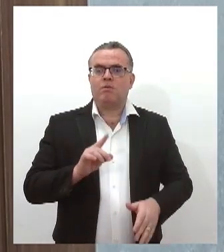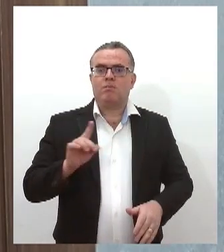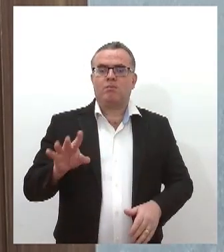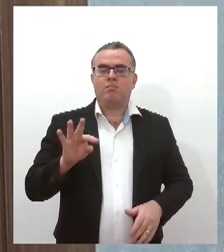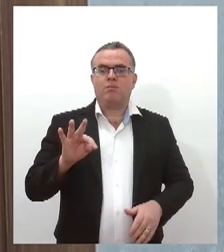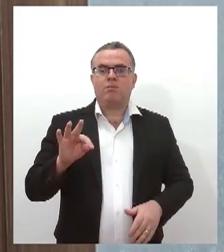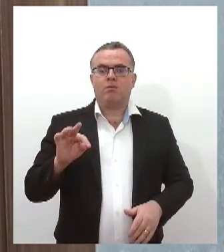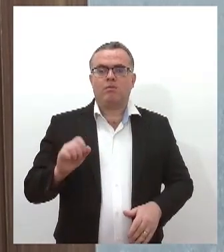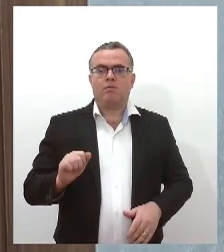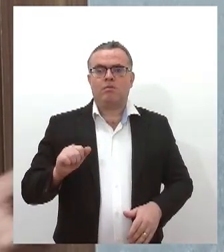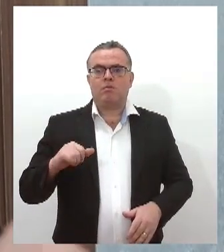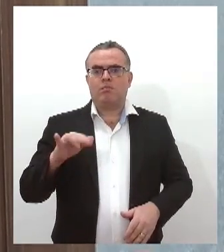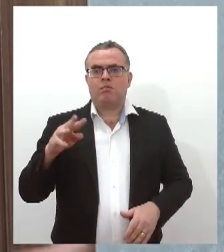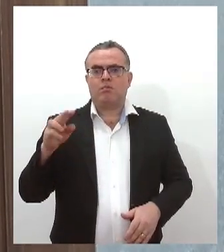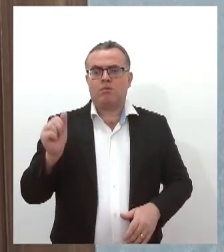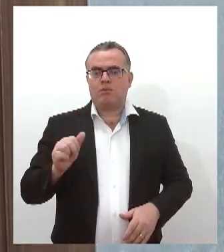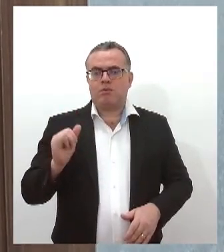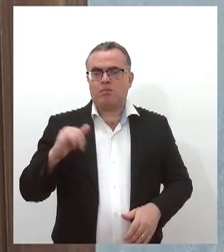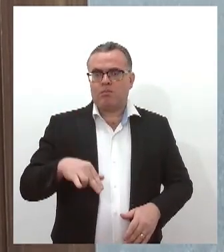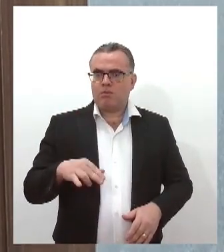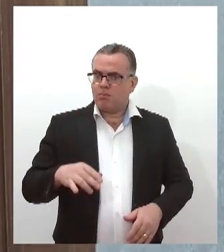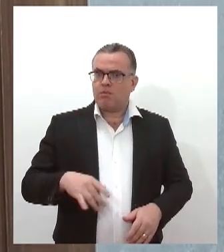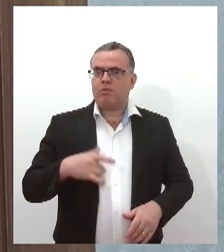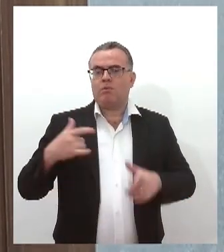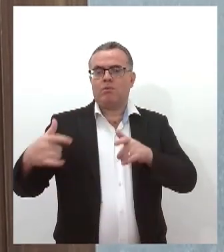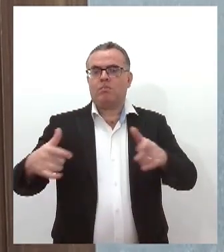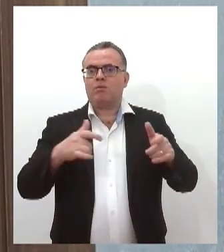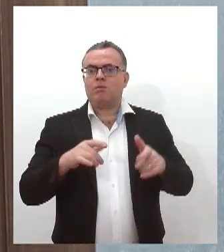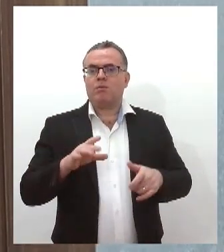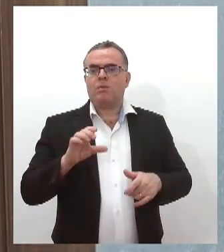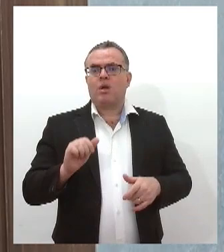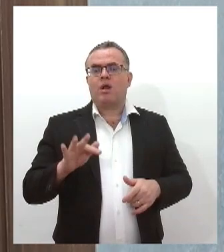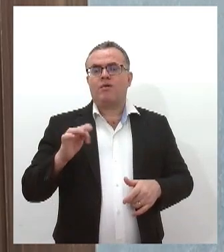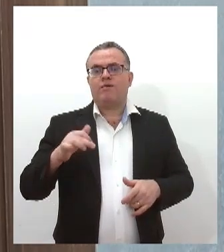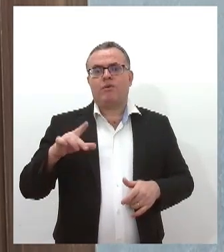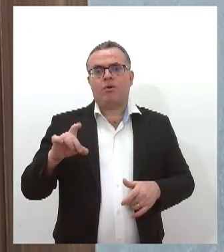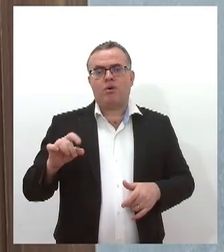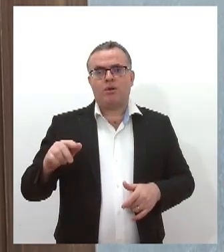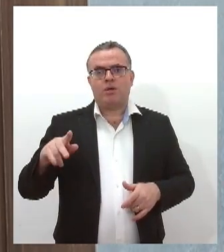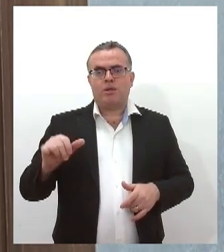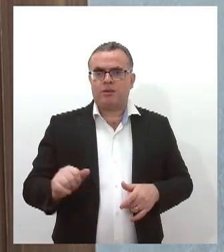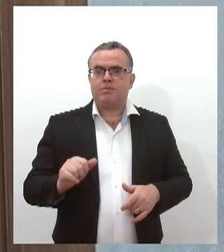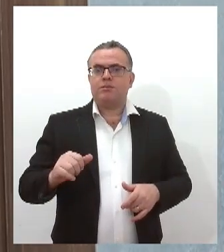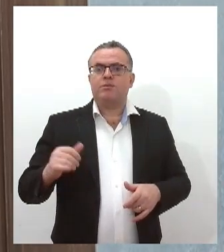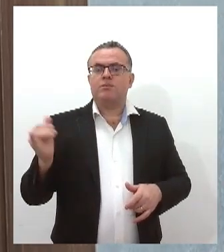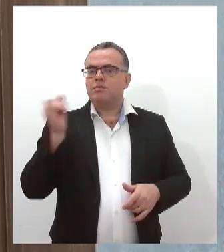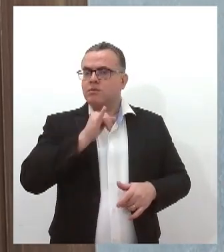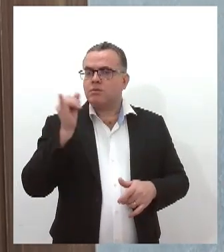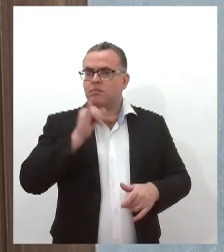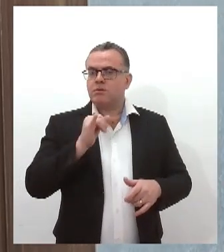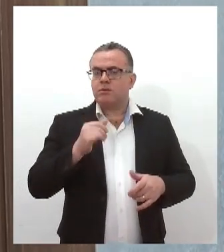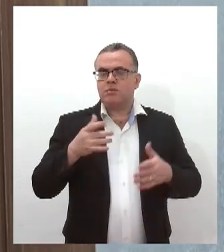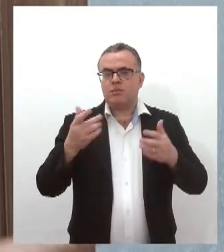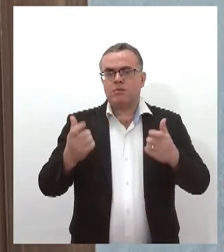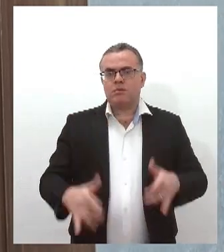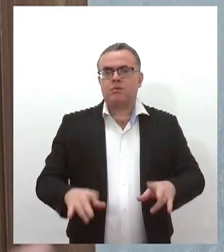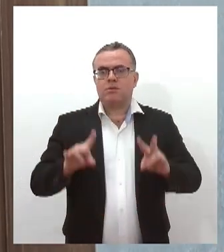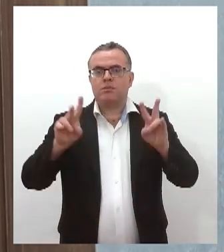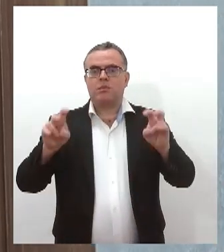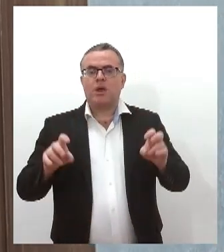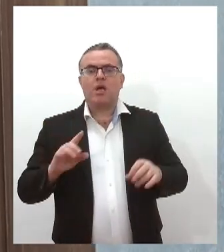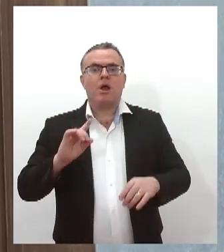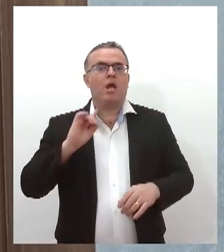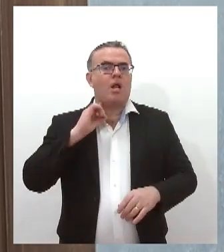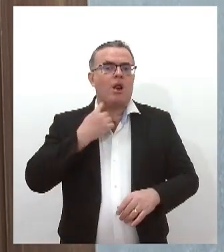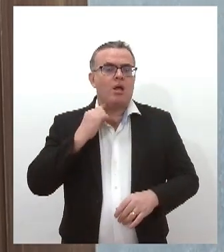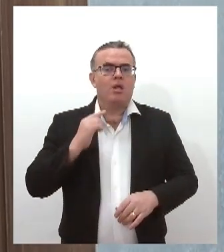na própria Califórnia, ou lá na Itália, com relação ao projeto Lixo Zero. A gente sabe que um dos grandes problemas de todos os municípios é a questão dos resíduos sólidos, a